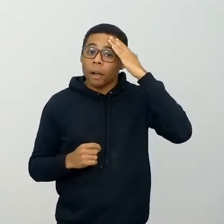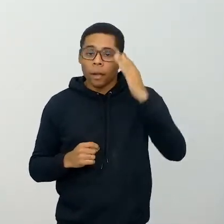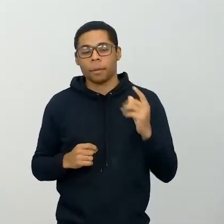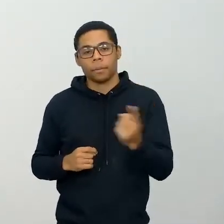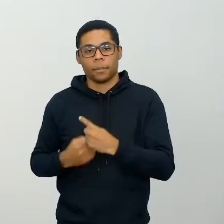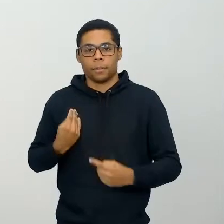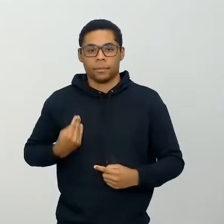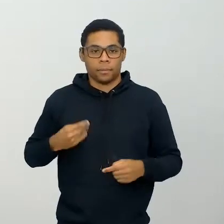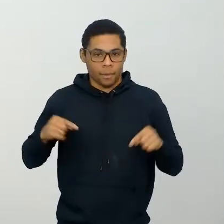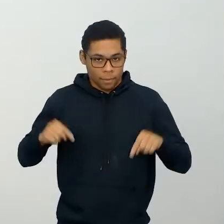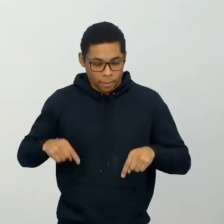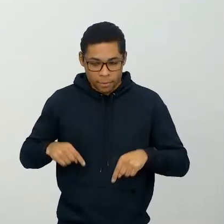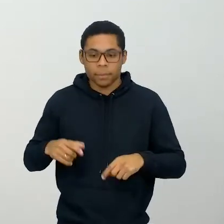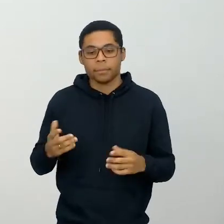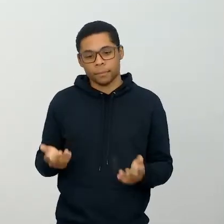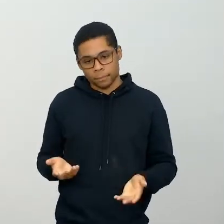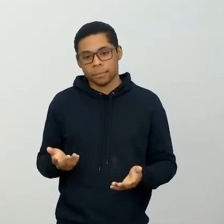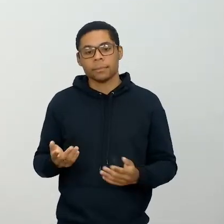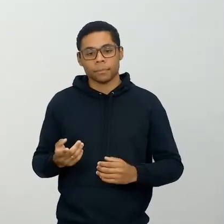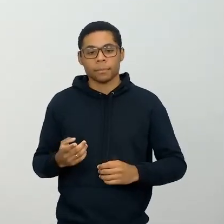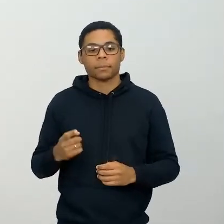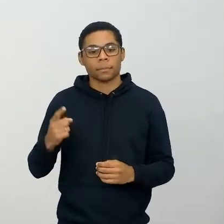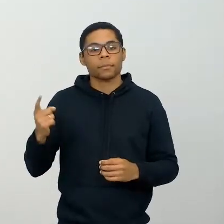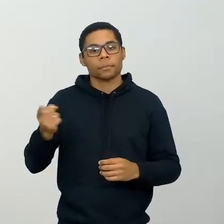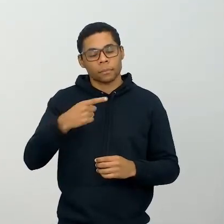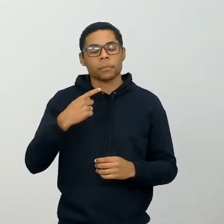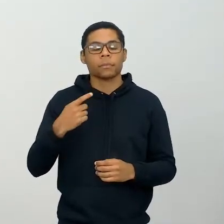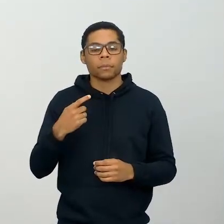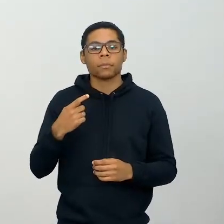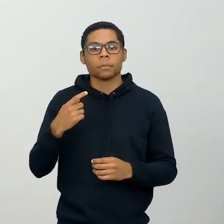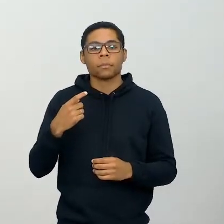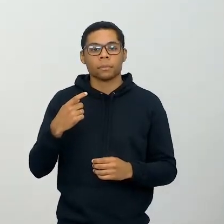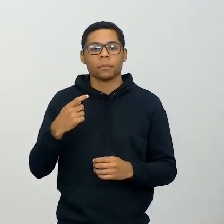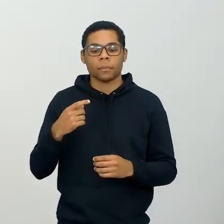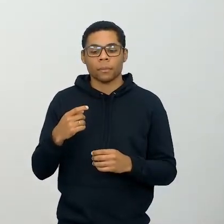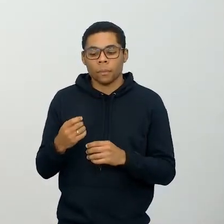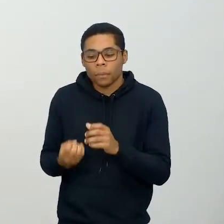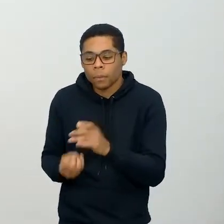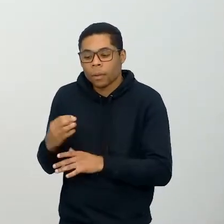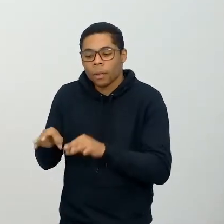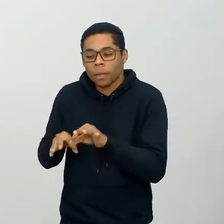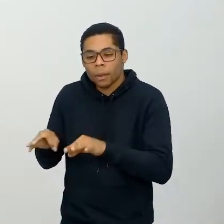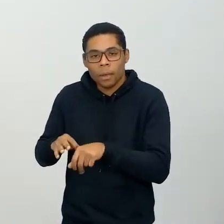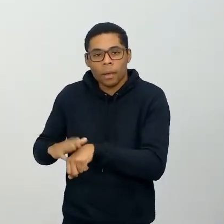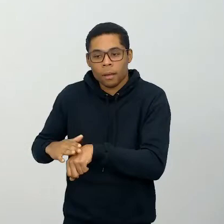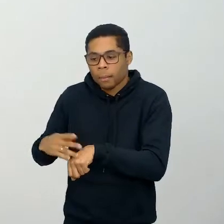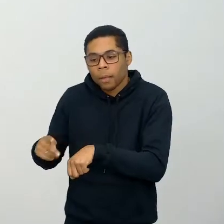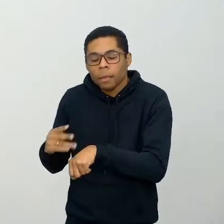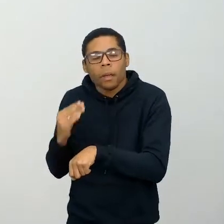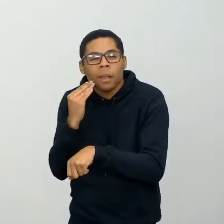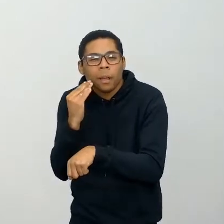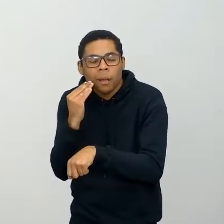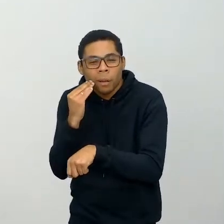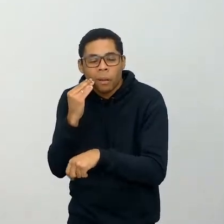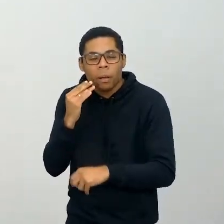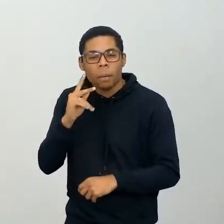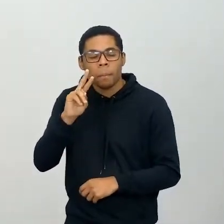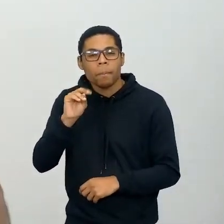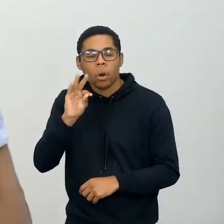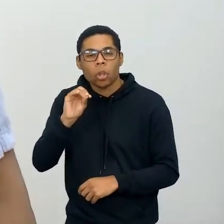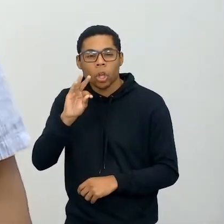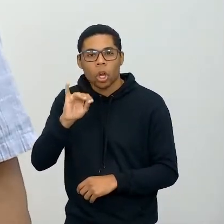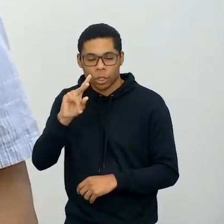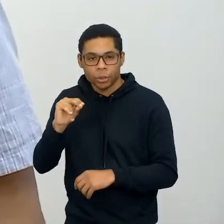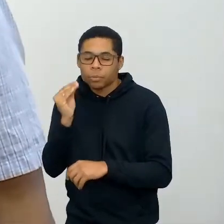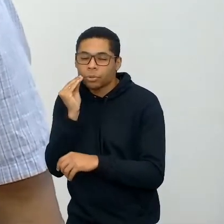está aqui na disparada, montando o nosso protótipo, não é verdade? Então, vamos aos detalhes